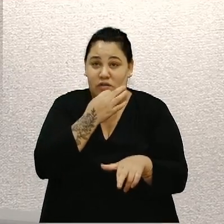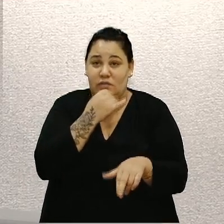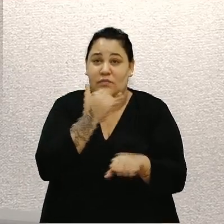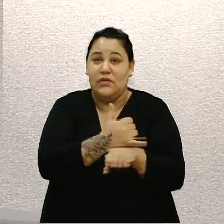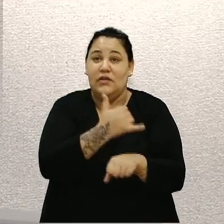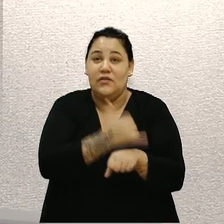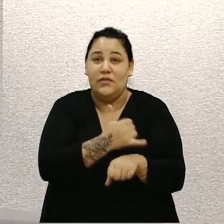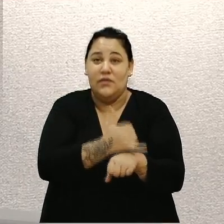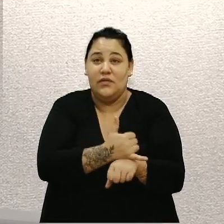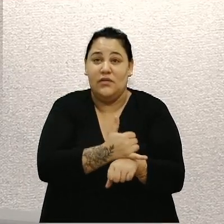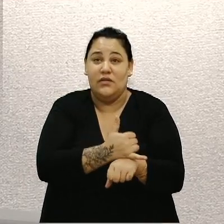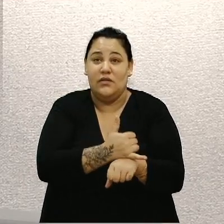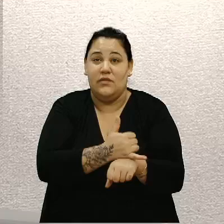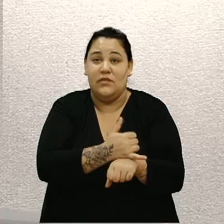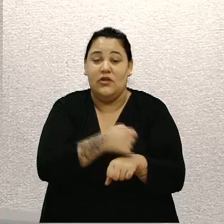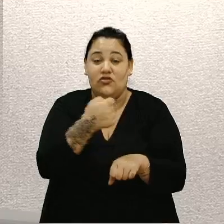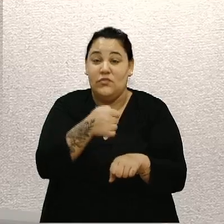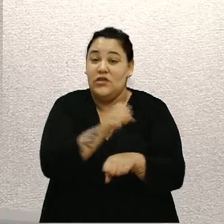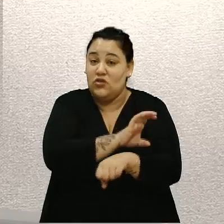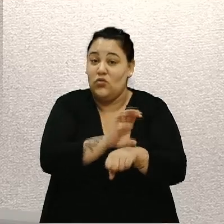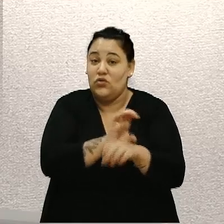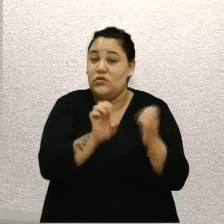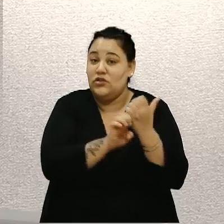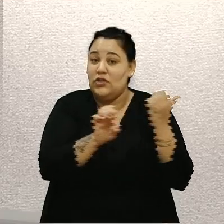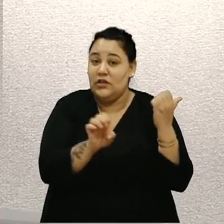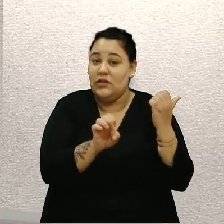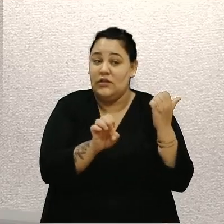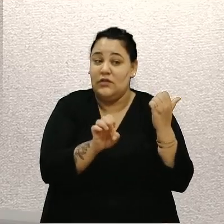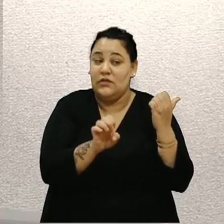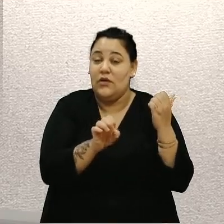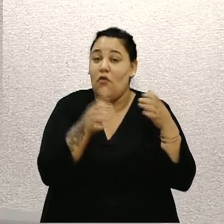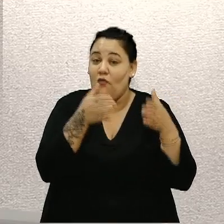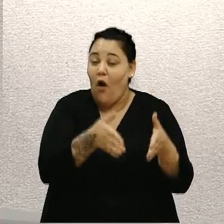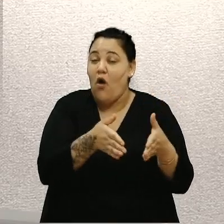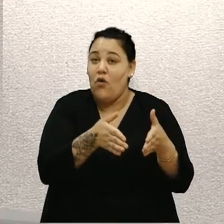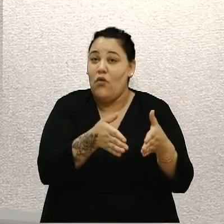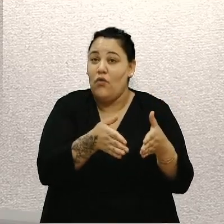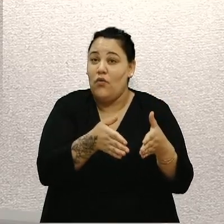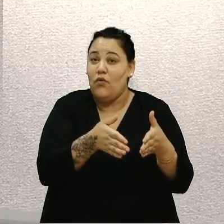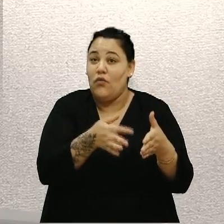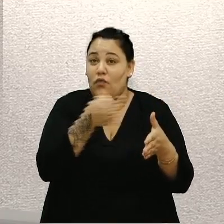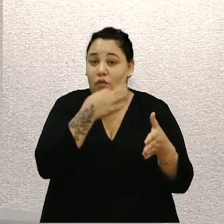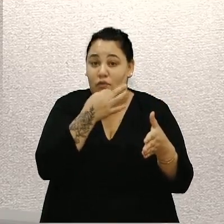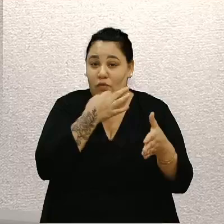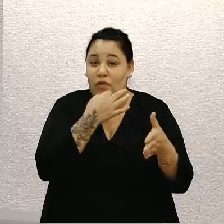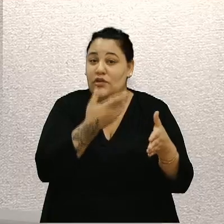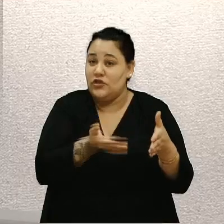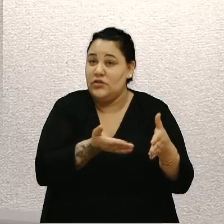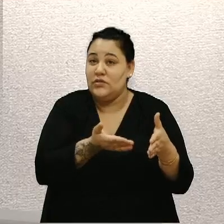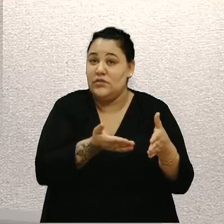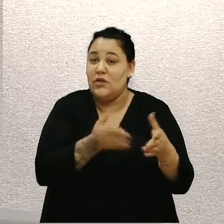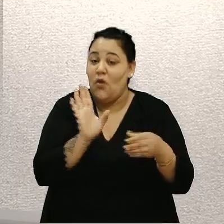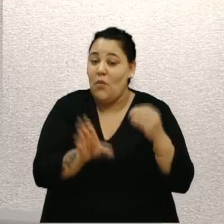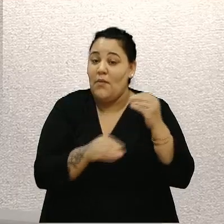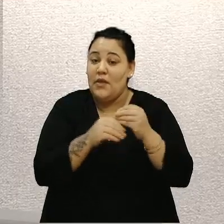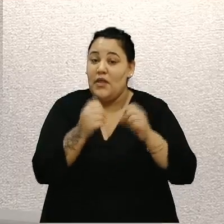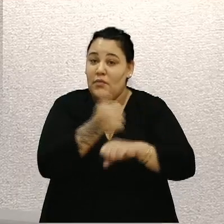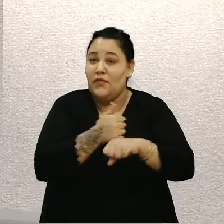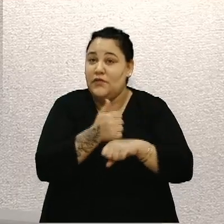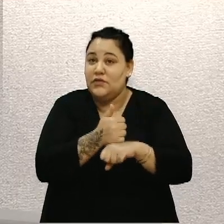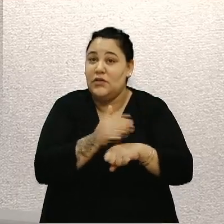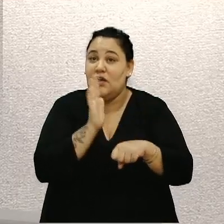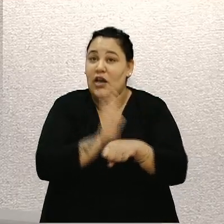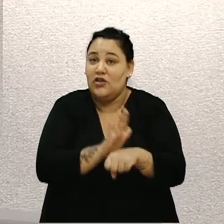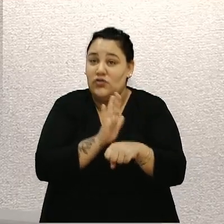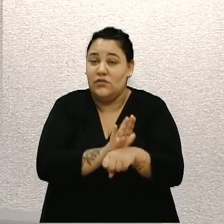metal-mecânica. Precisamos ter cursos de engenharia, medicina, cursos que realmente agreguem profissões que ajudem a